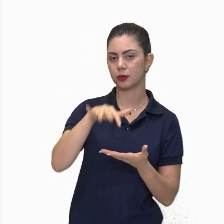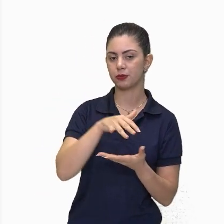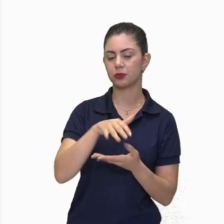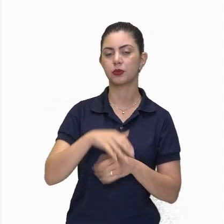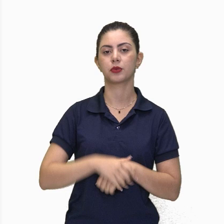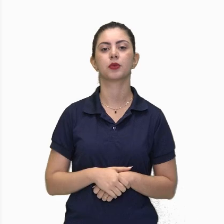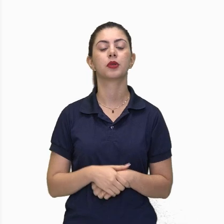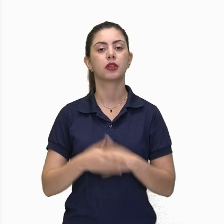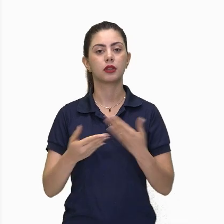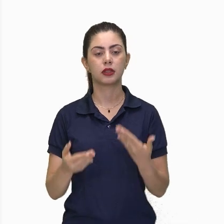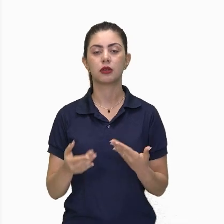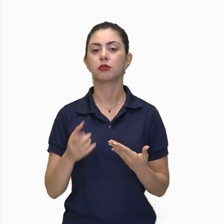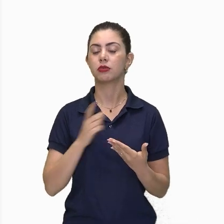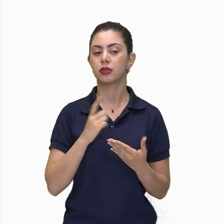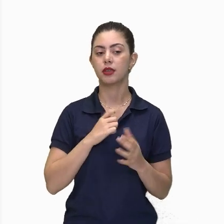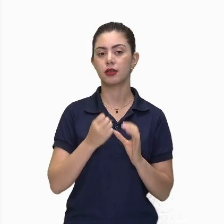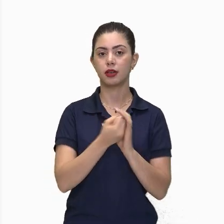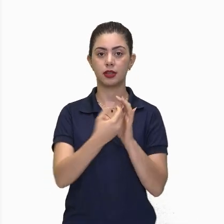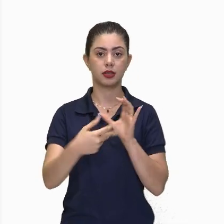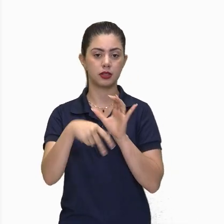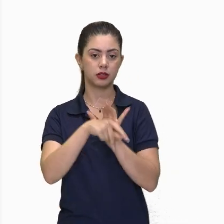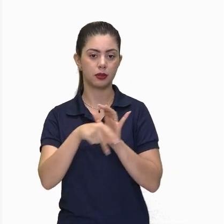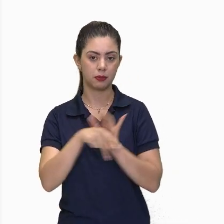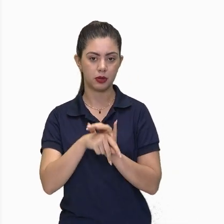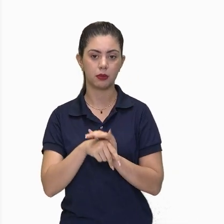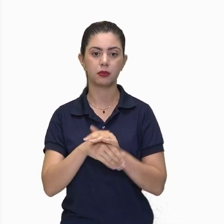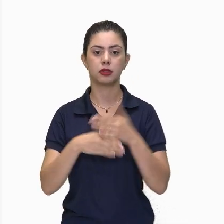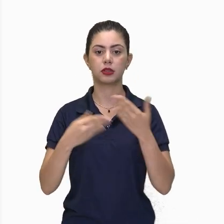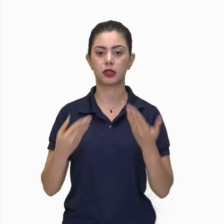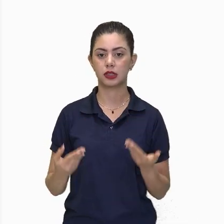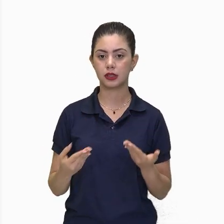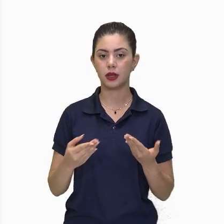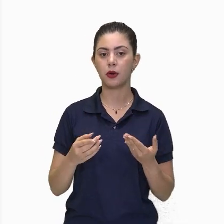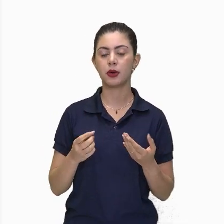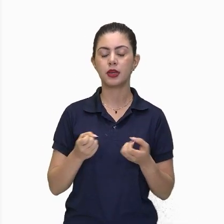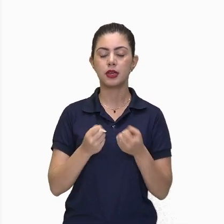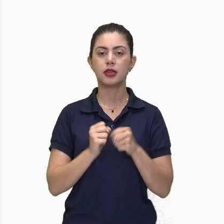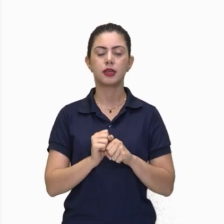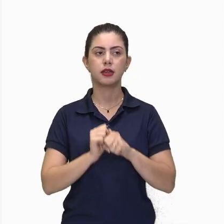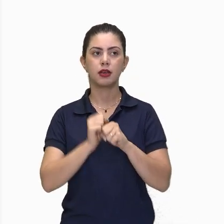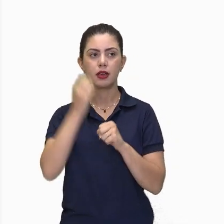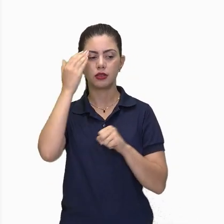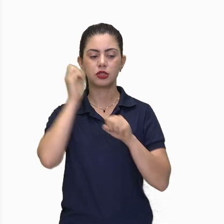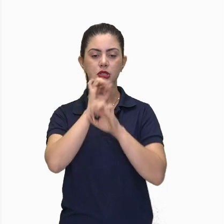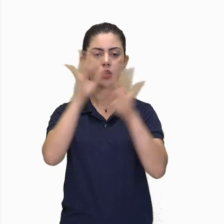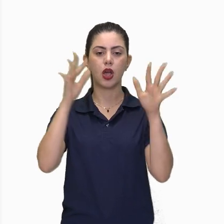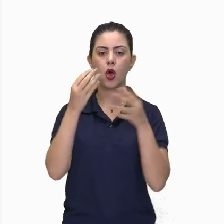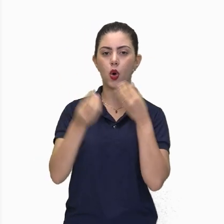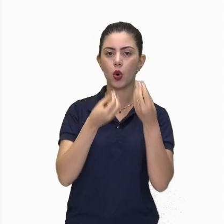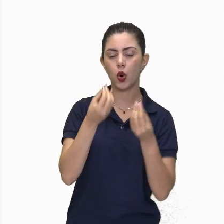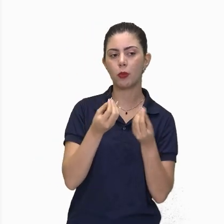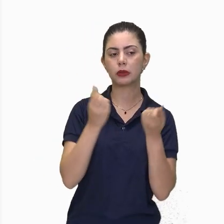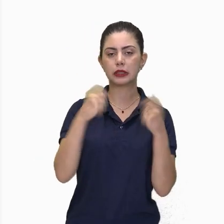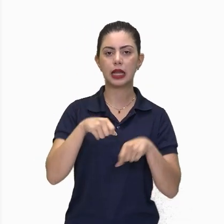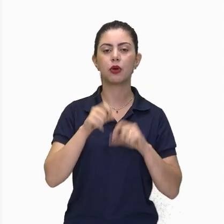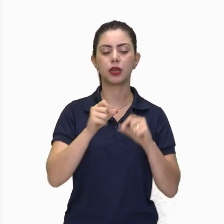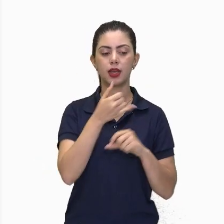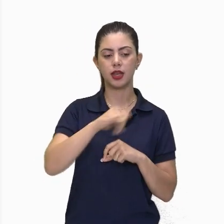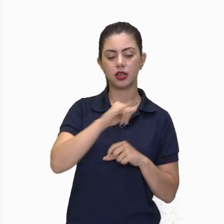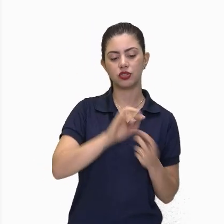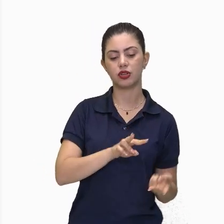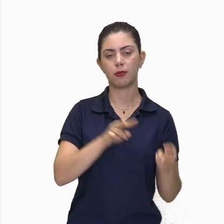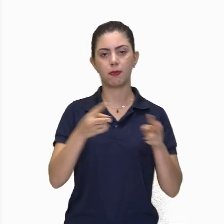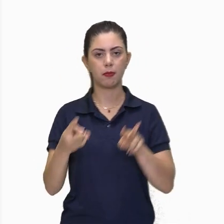exemplo, e mostram mais fielmente como o fluxo de nutrientes e energia ocorre em um